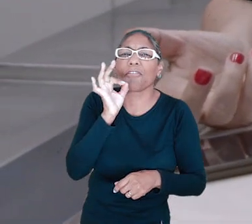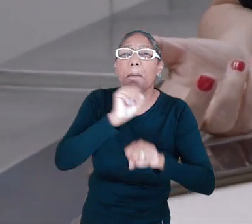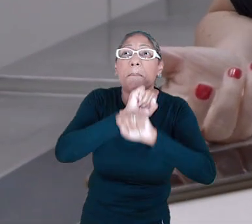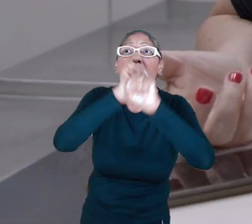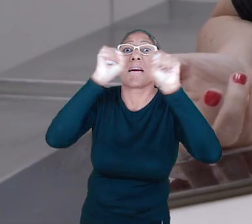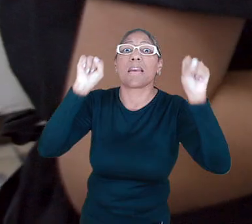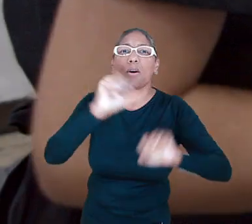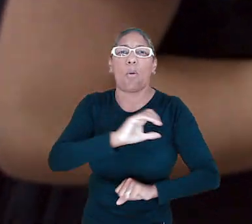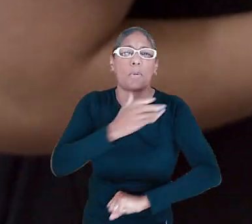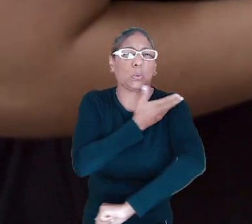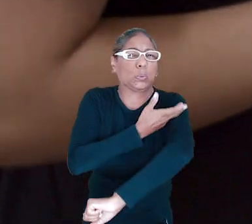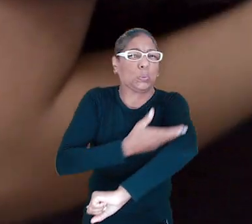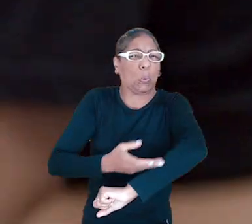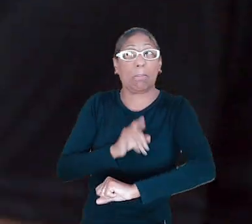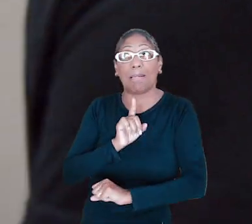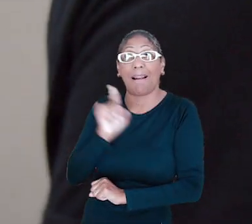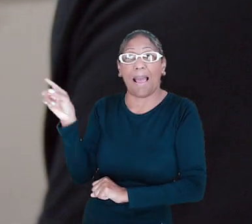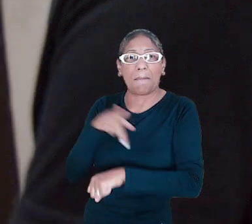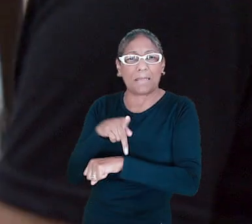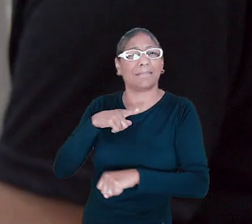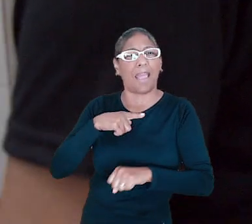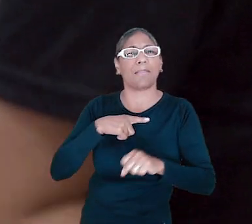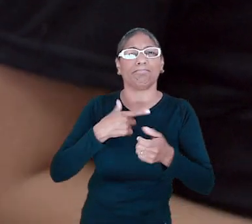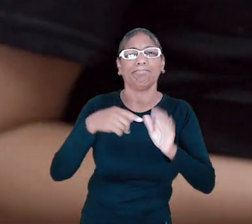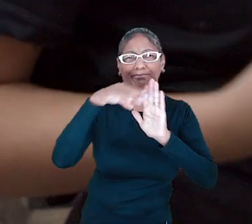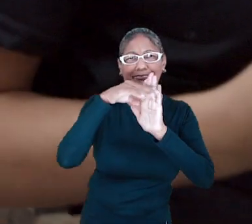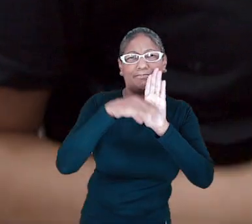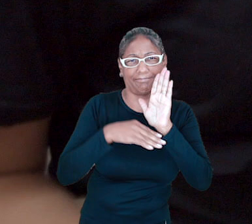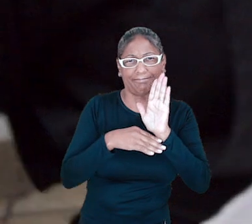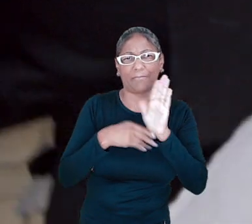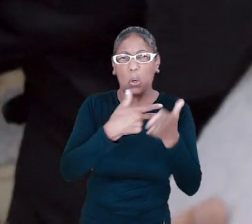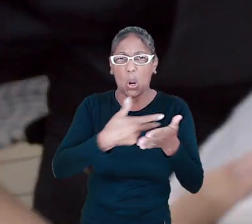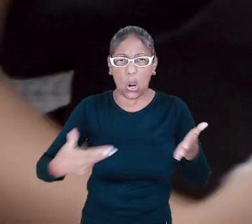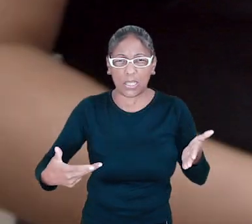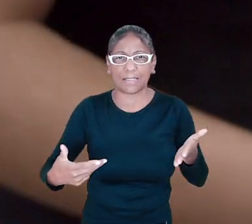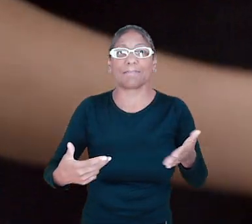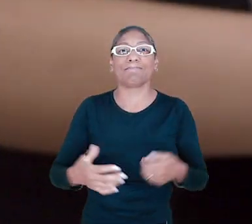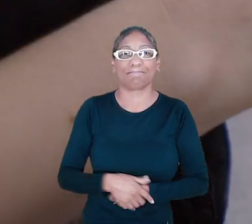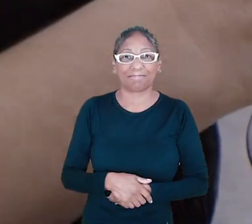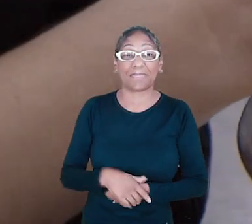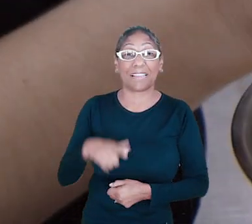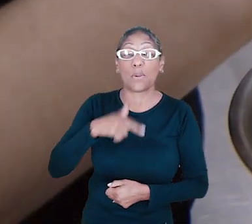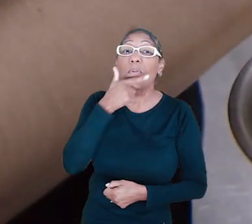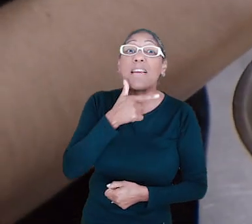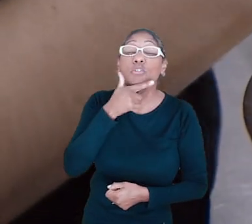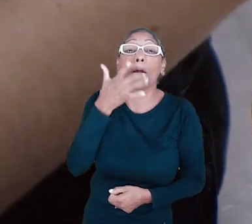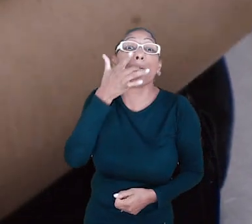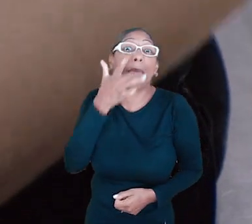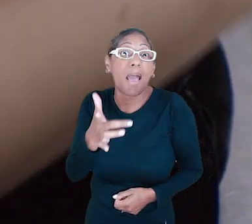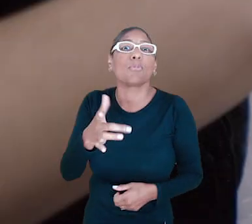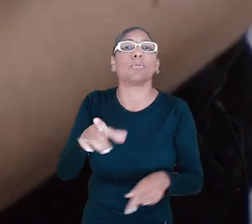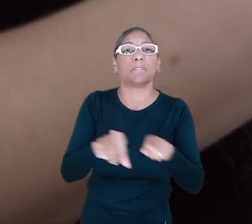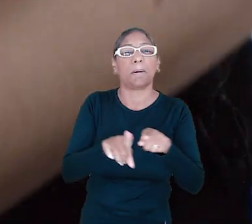da manhã na Colômbia. A receita tá aqui, ó. Aí na massa tem o queijo branco que a